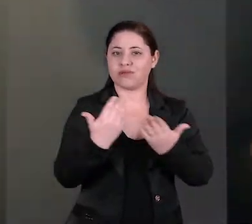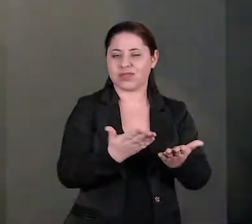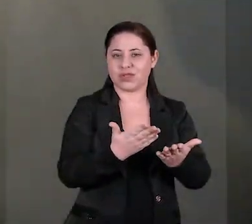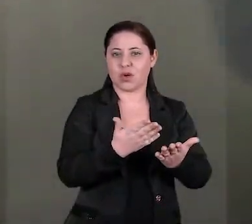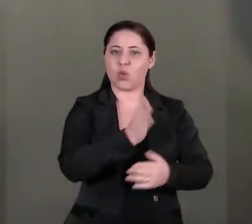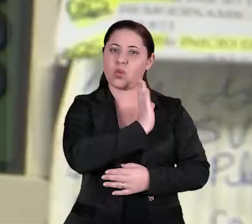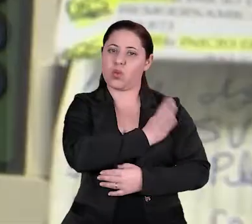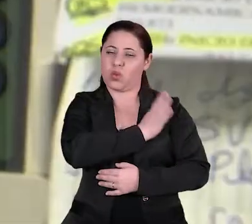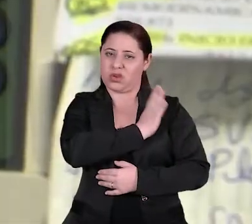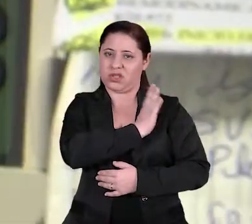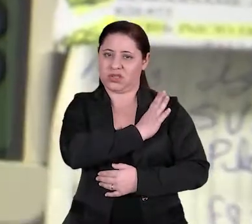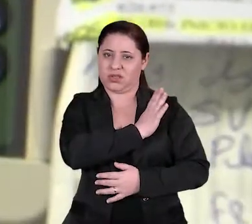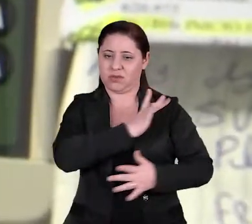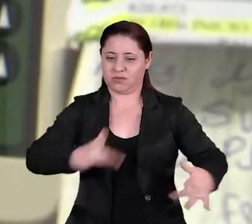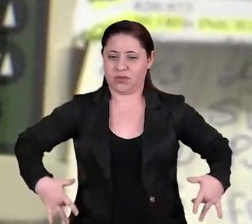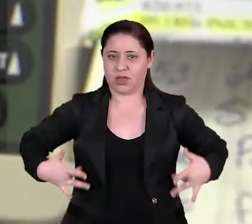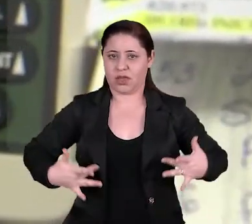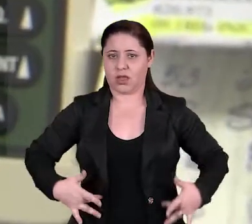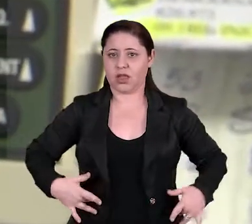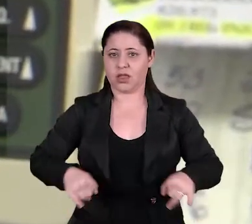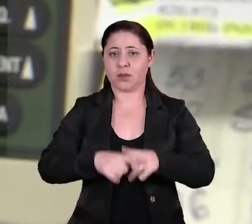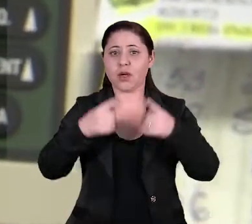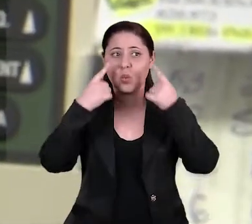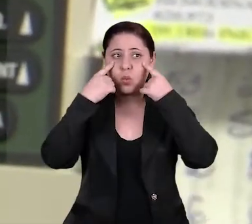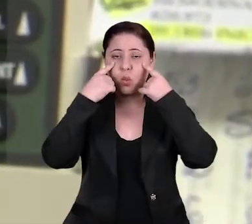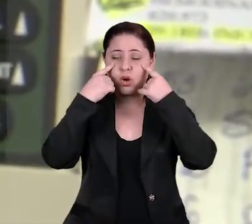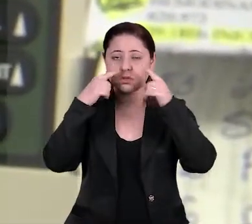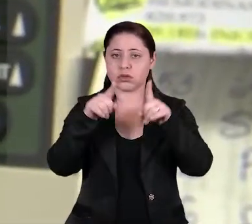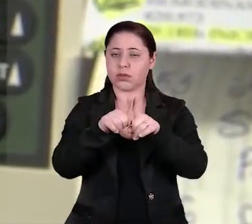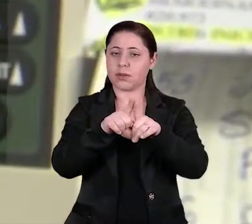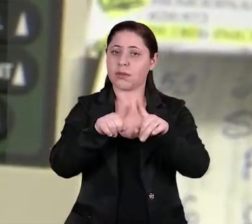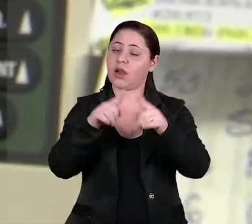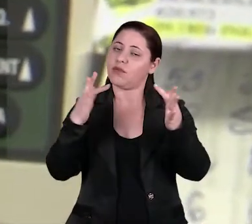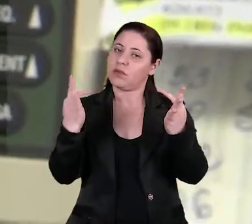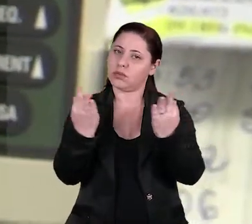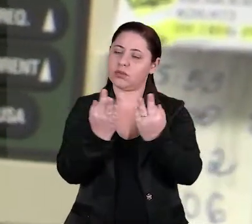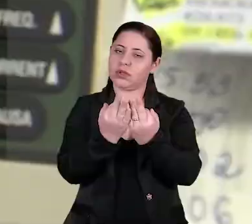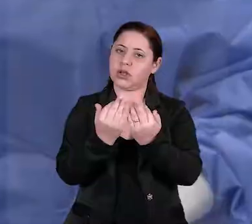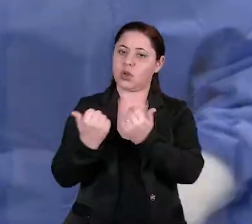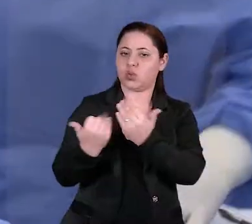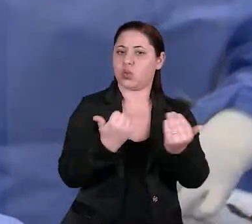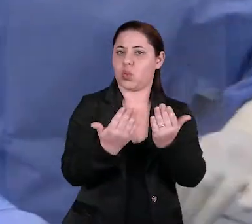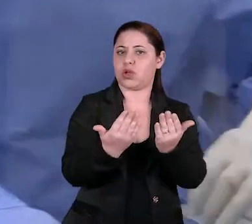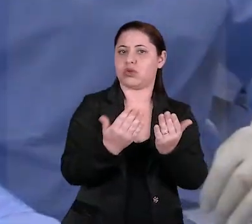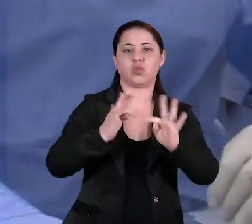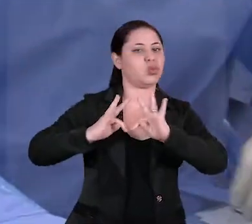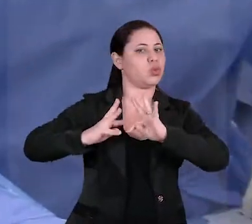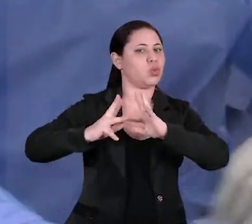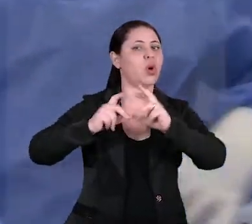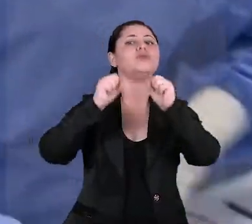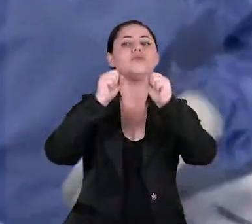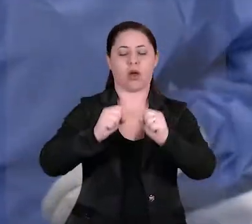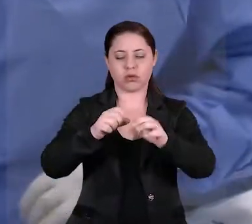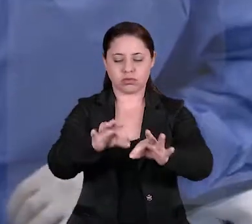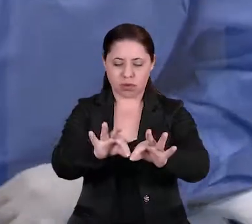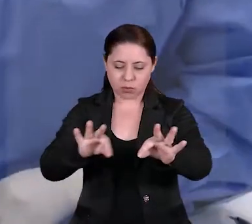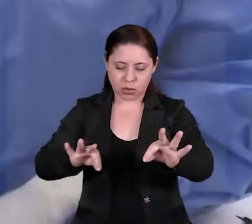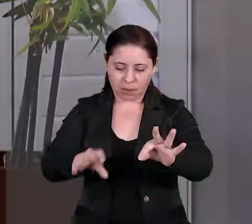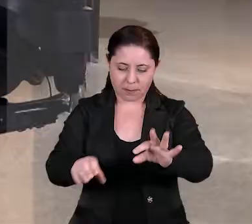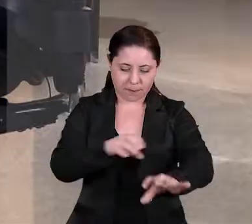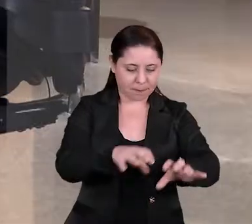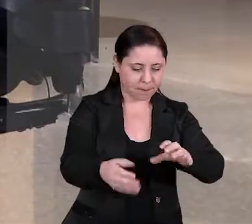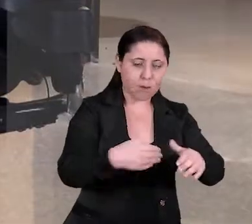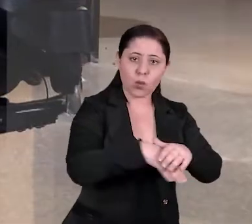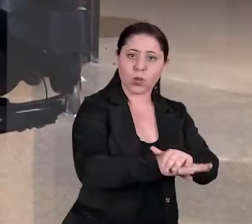de coração, rins e córneas. Mas a família doando os órgãos, todos os órgãos eles podem ser captados na nossa